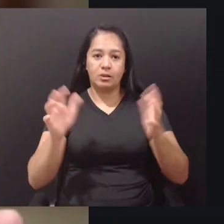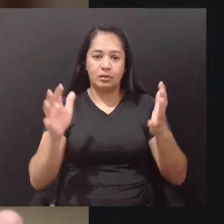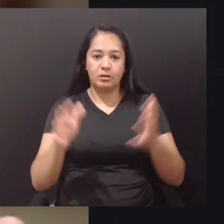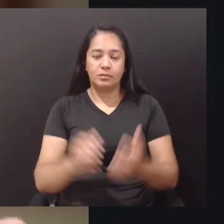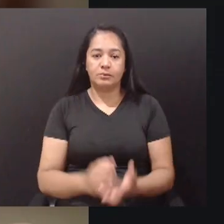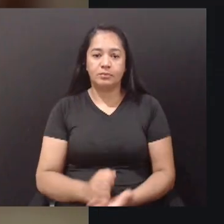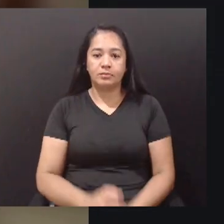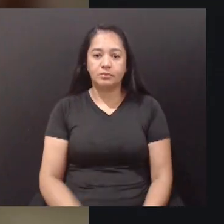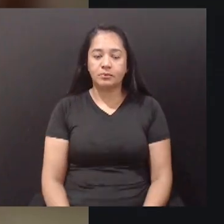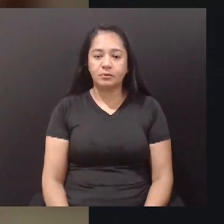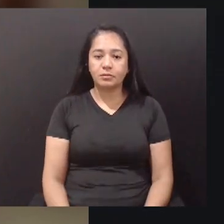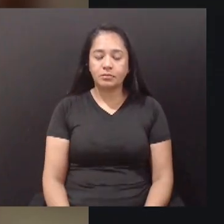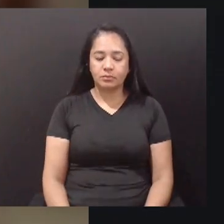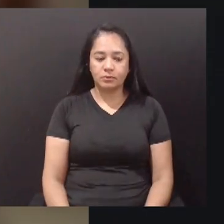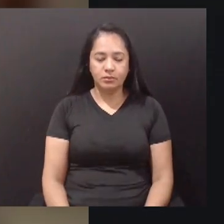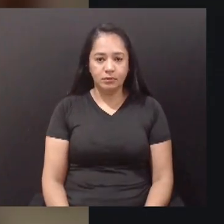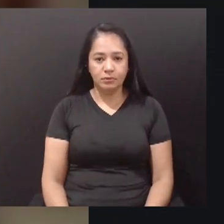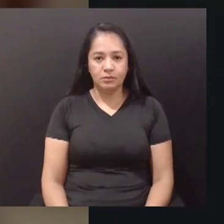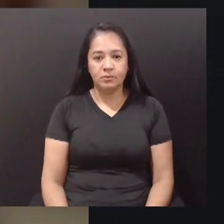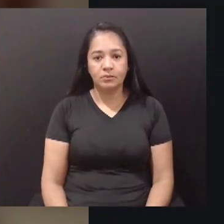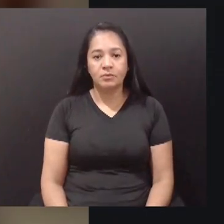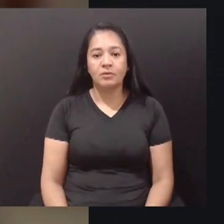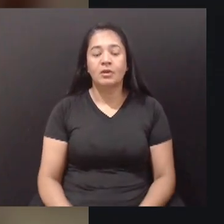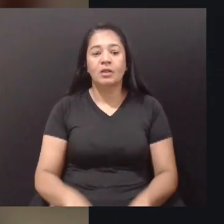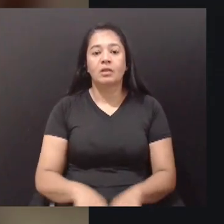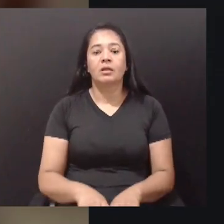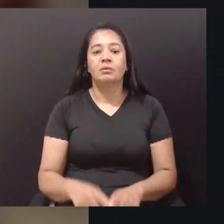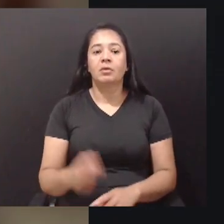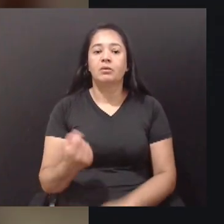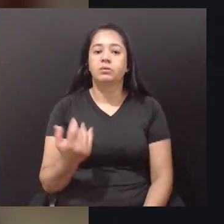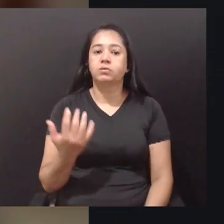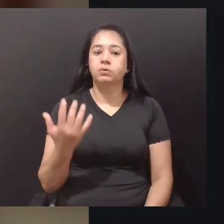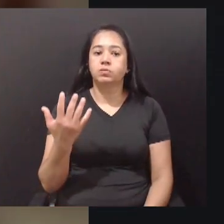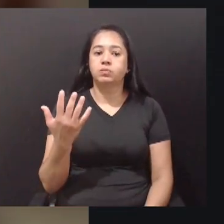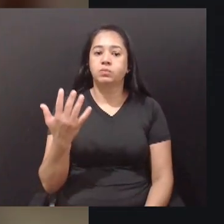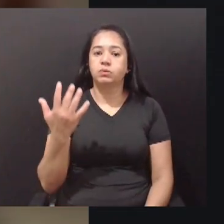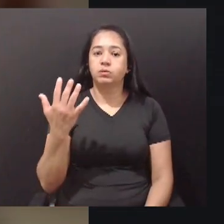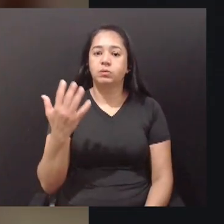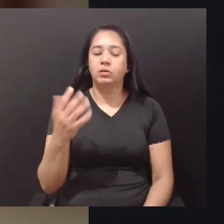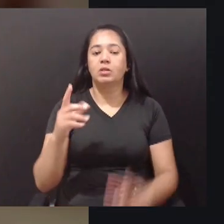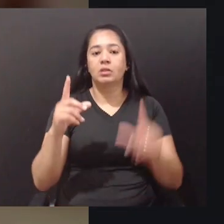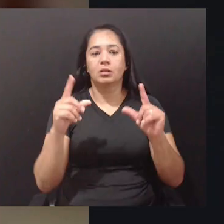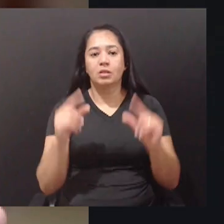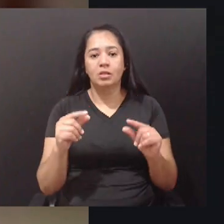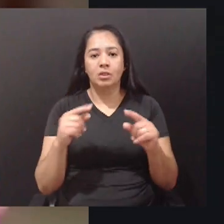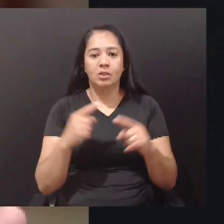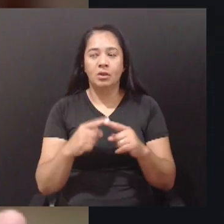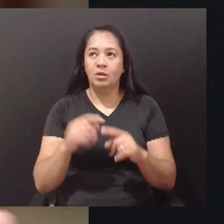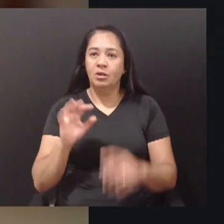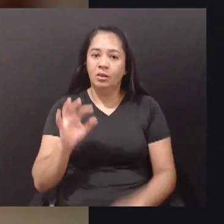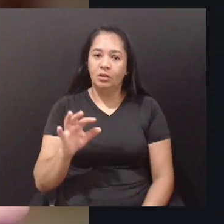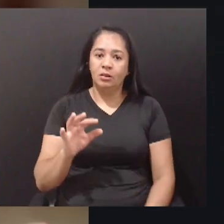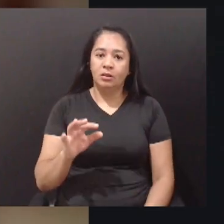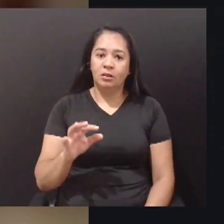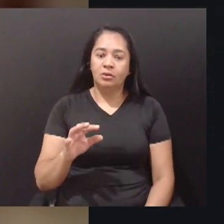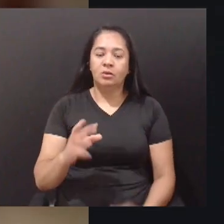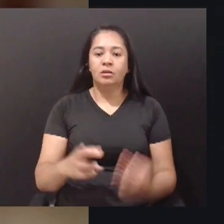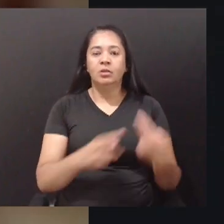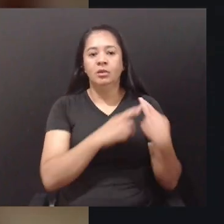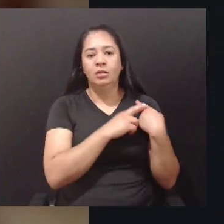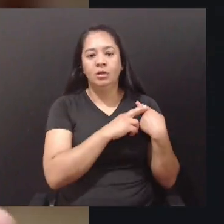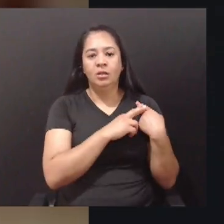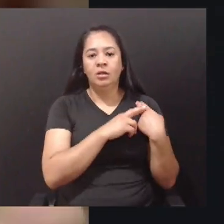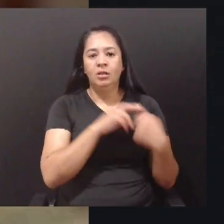longo prazo é reduzir as emissões de gases de efeito estufa, porque são elas que são responsáveis por essas